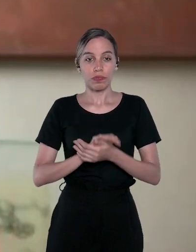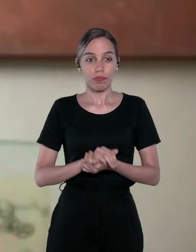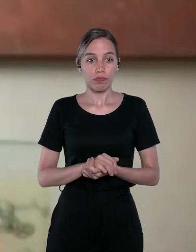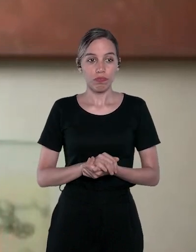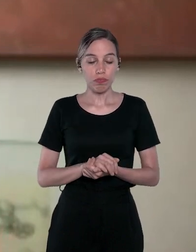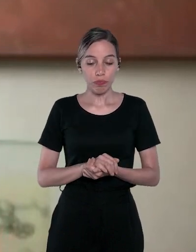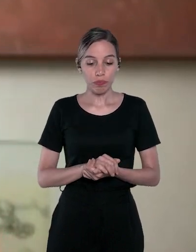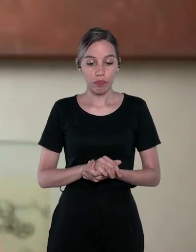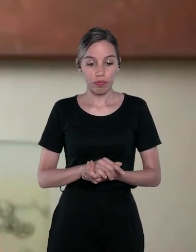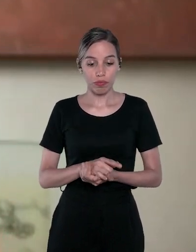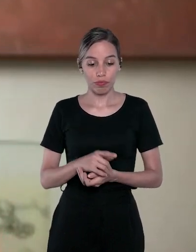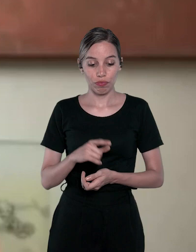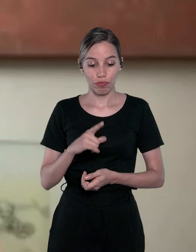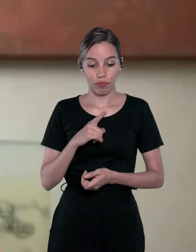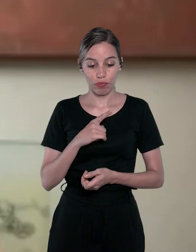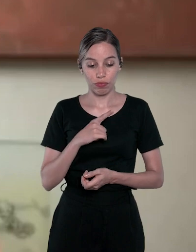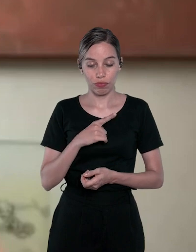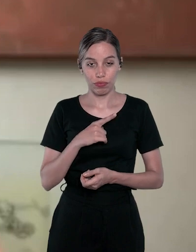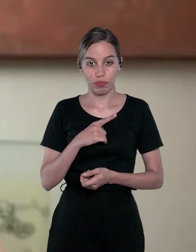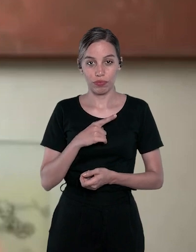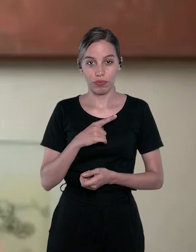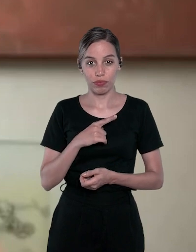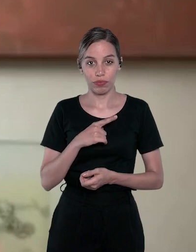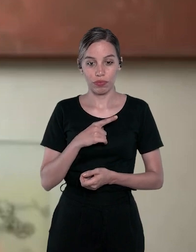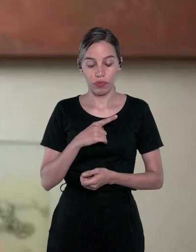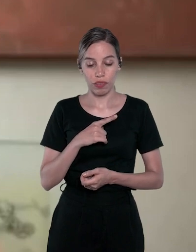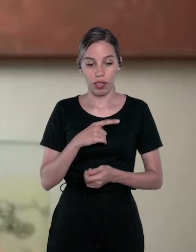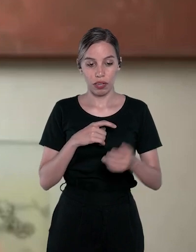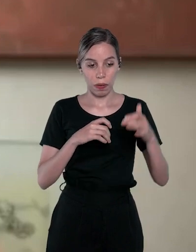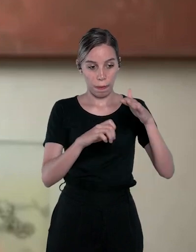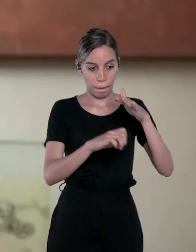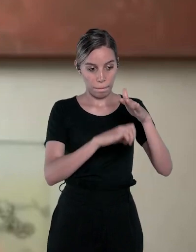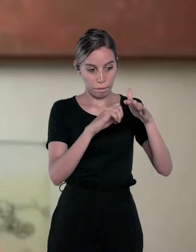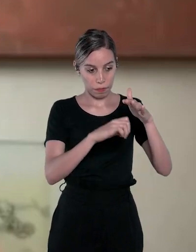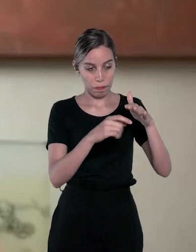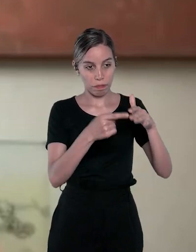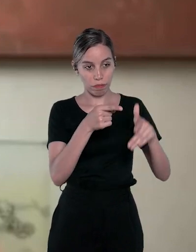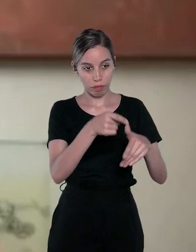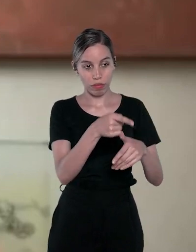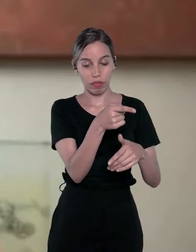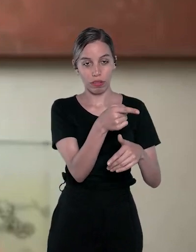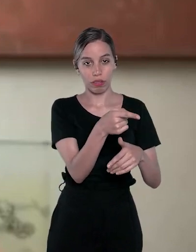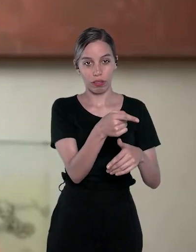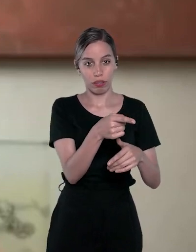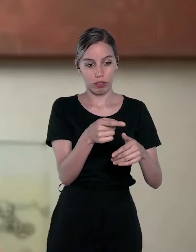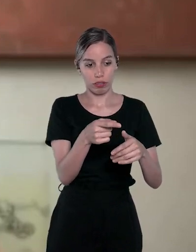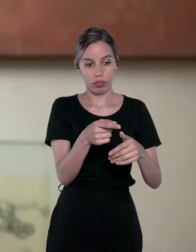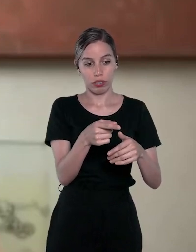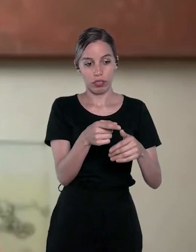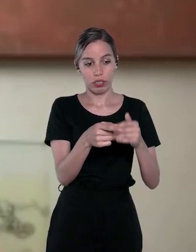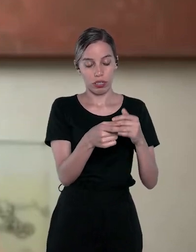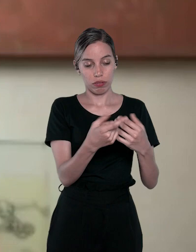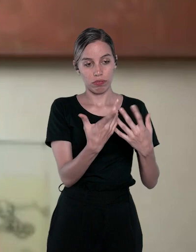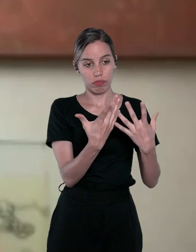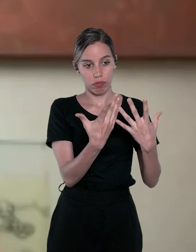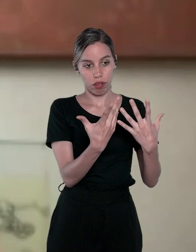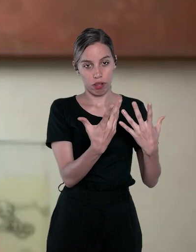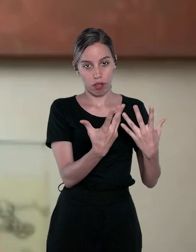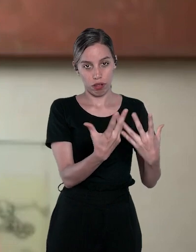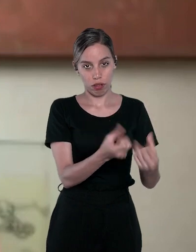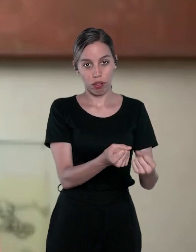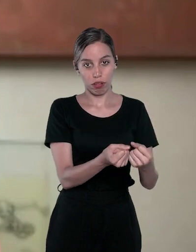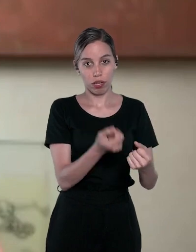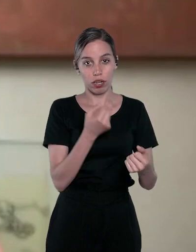de Pernambuco que estava recebendo originais e publicando assim,